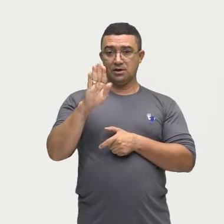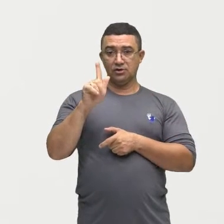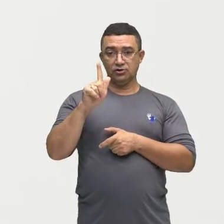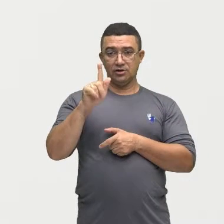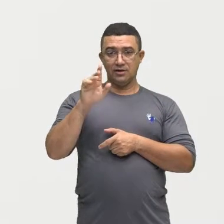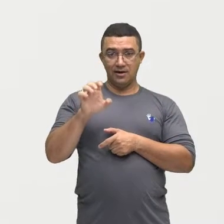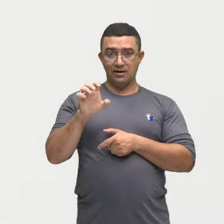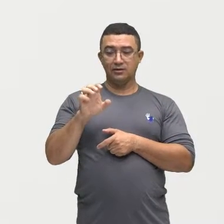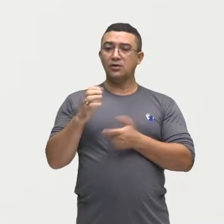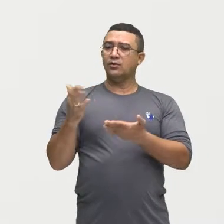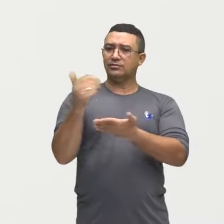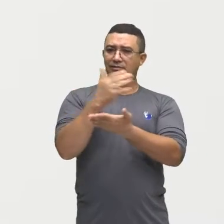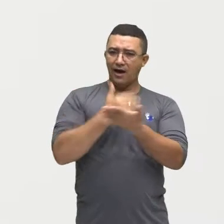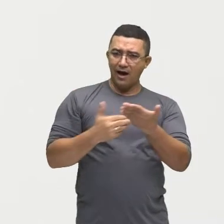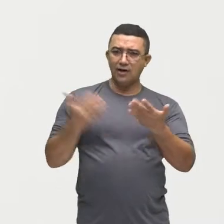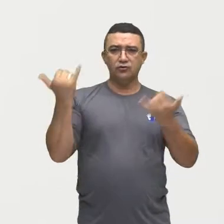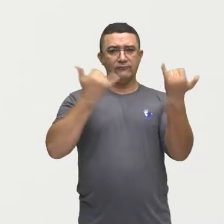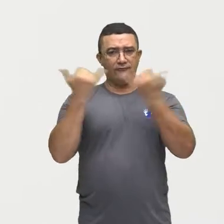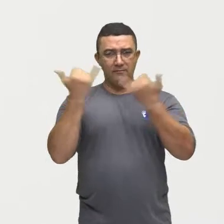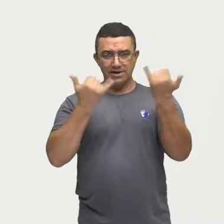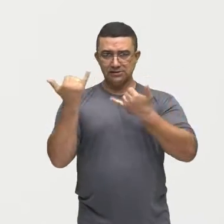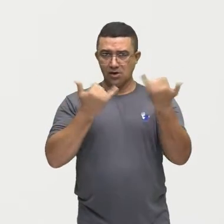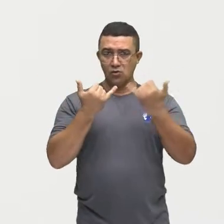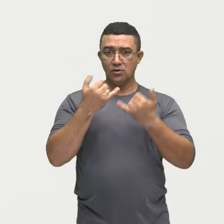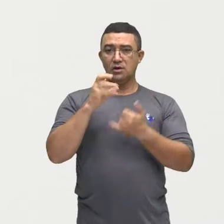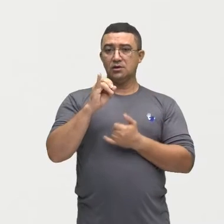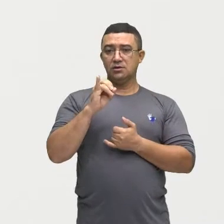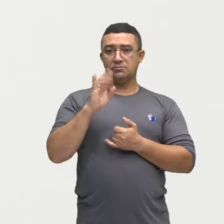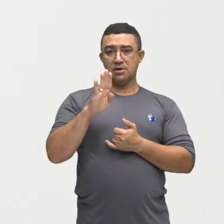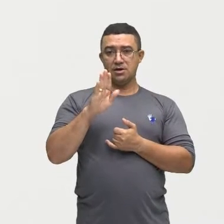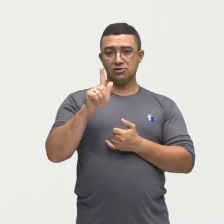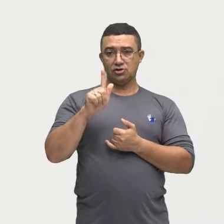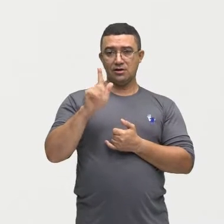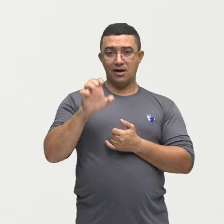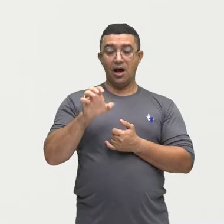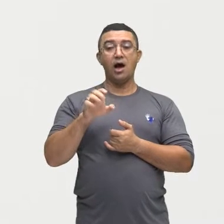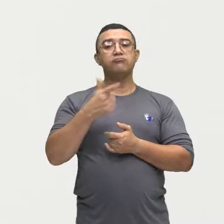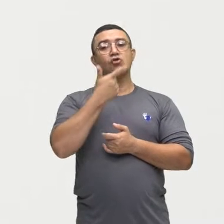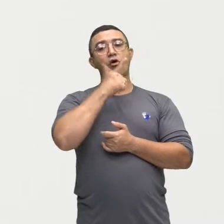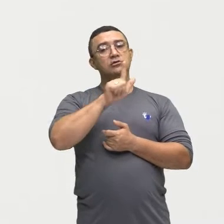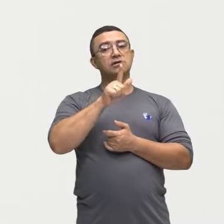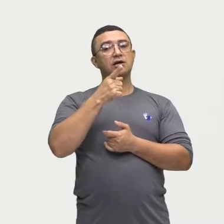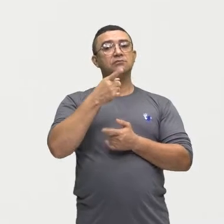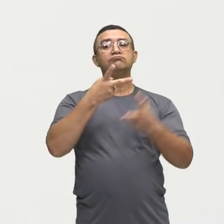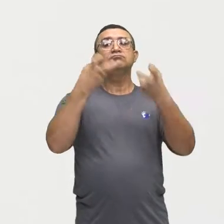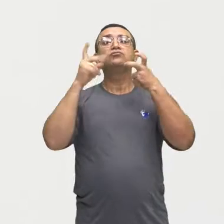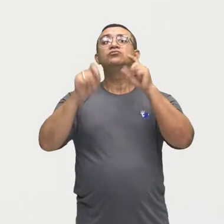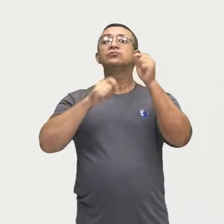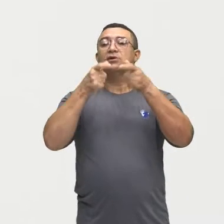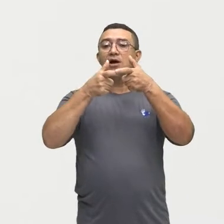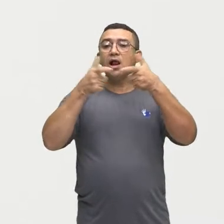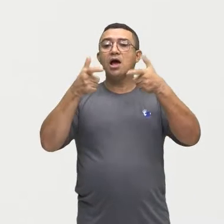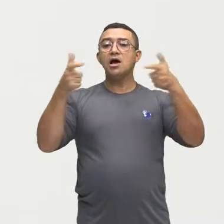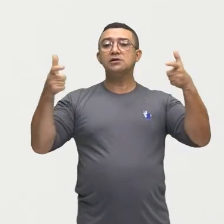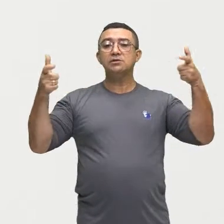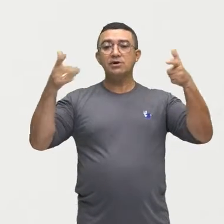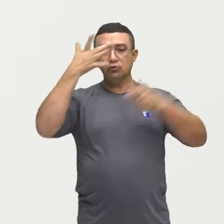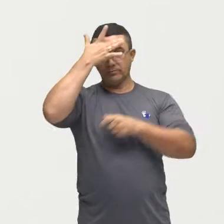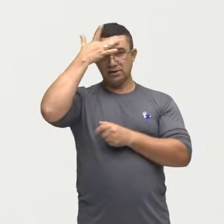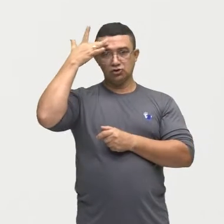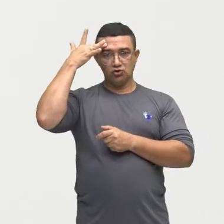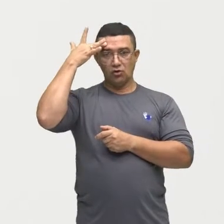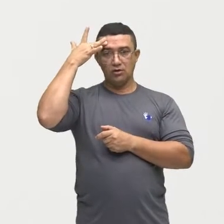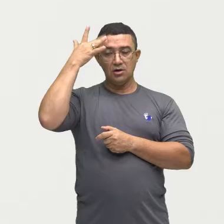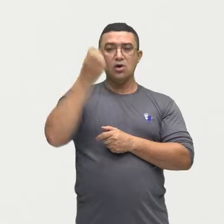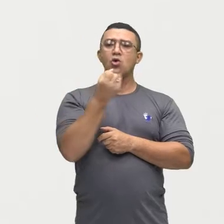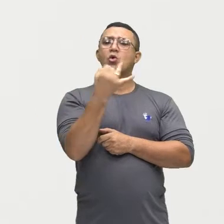dos dados que são coletados, aí a gente consegue observar o crescimento populacional, né? Que é o crescimento demográfico.